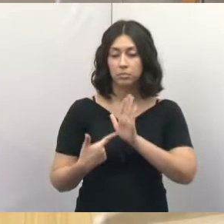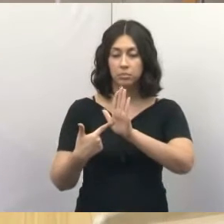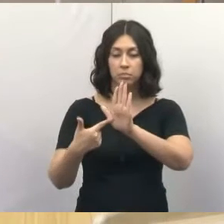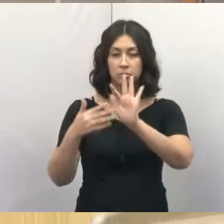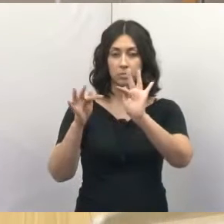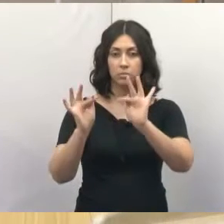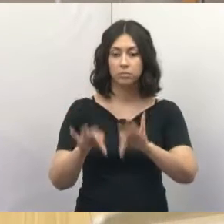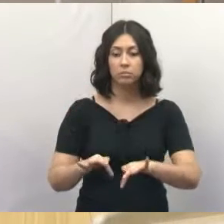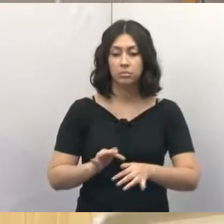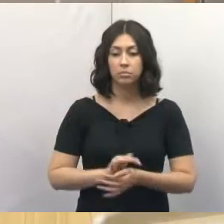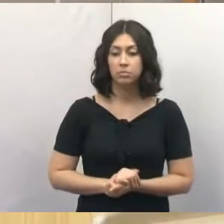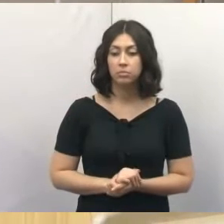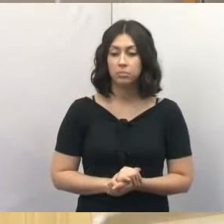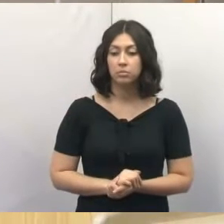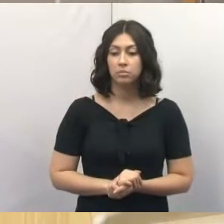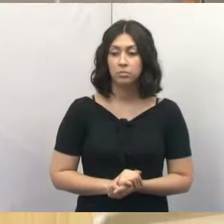finais,